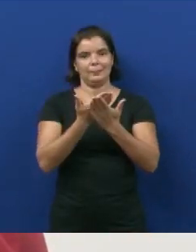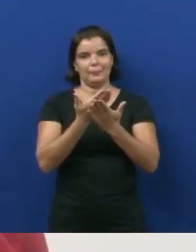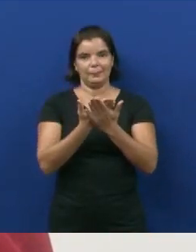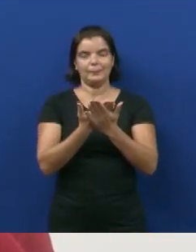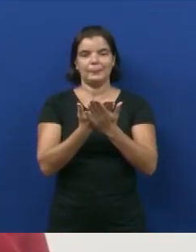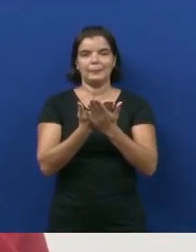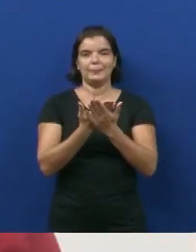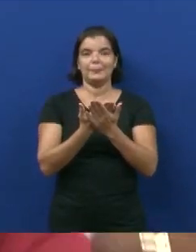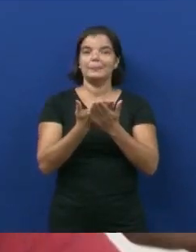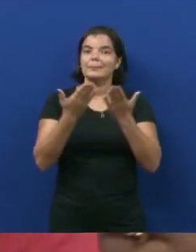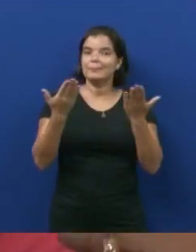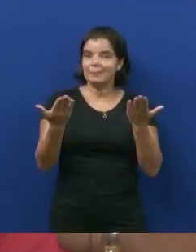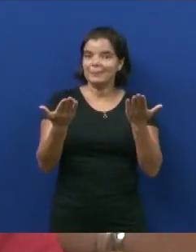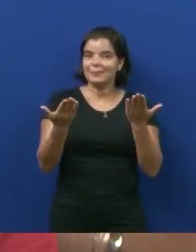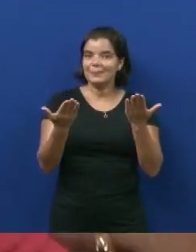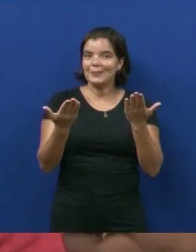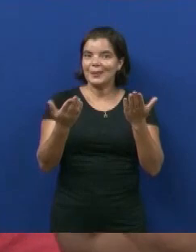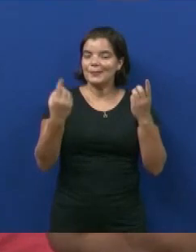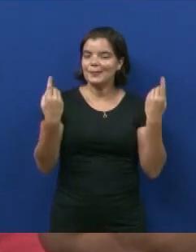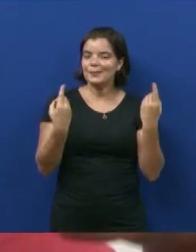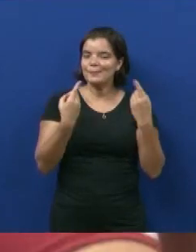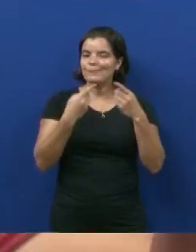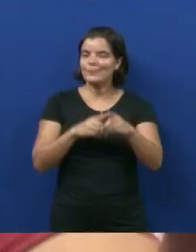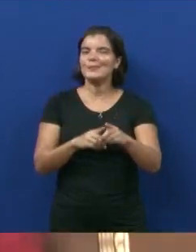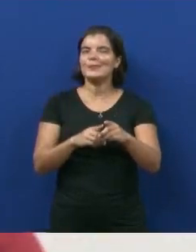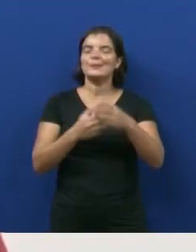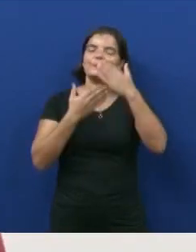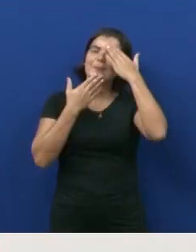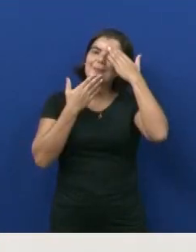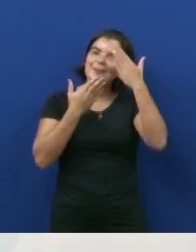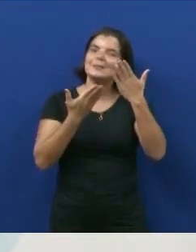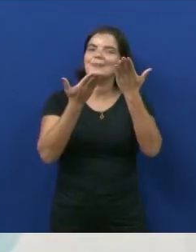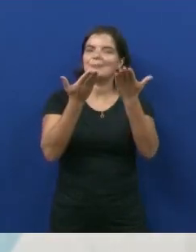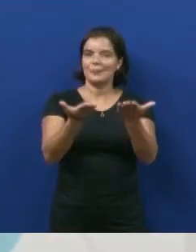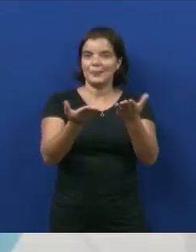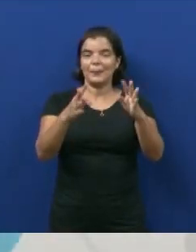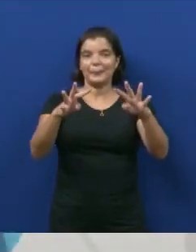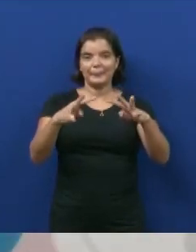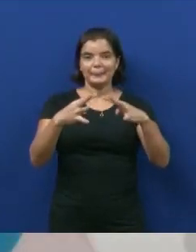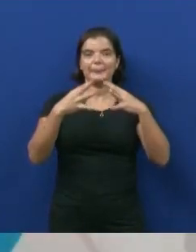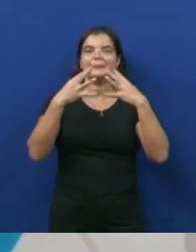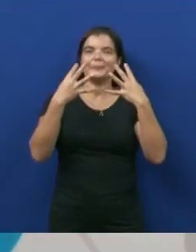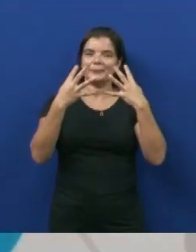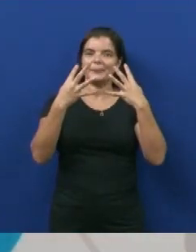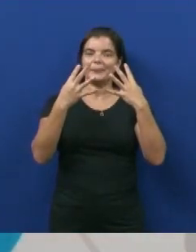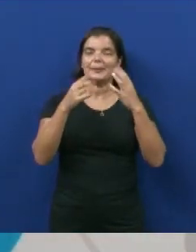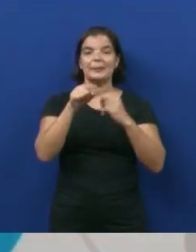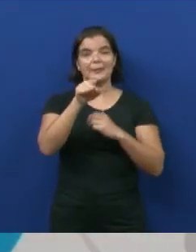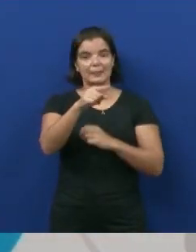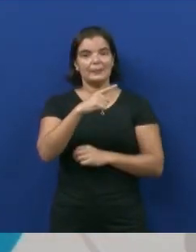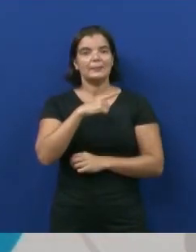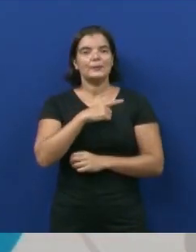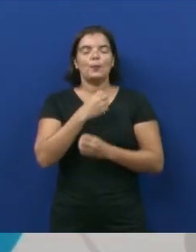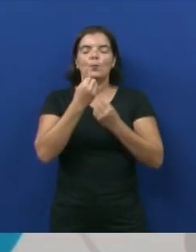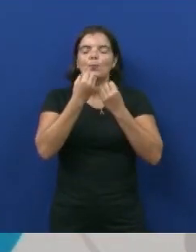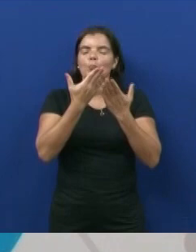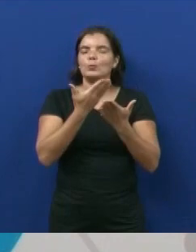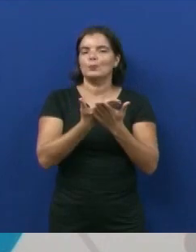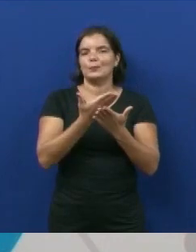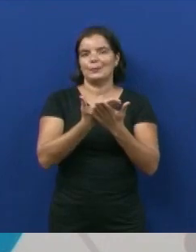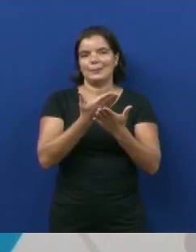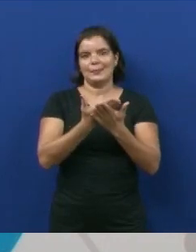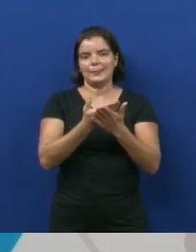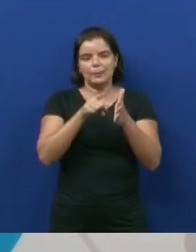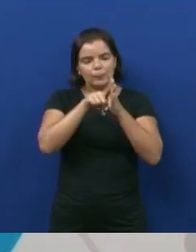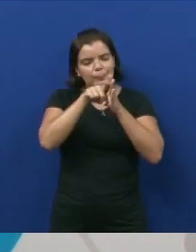sala de aula. Então esse aí é o nosso desafio. Agradeço a você pela atenção, né, que você tenha bons estudos e que